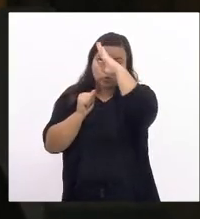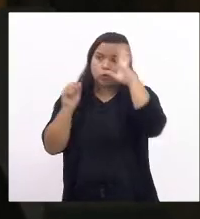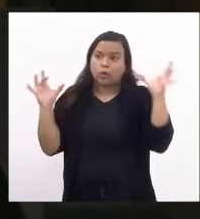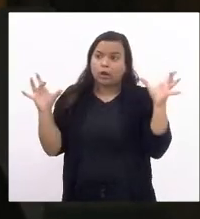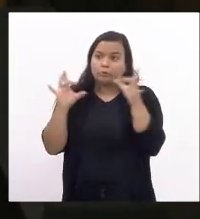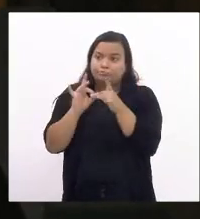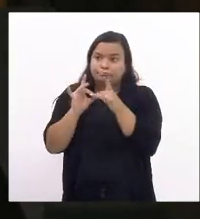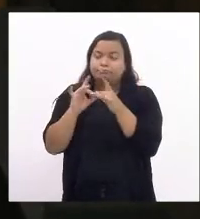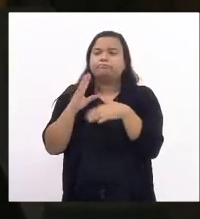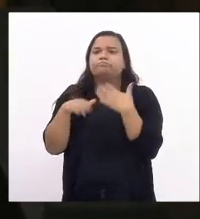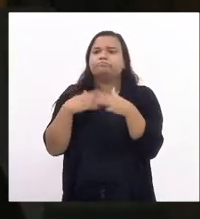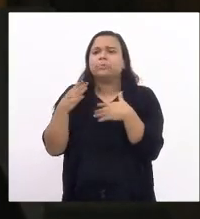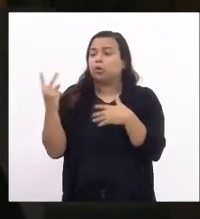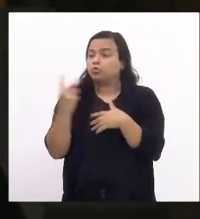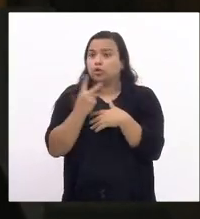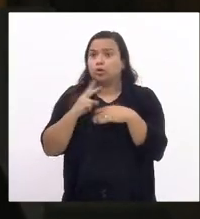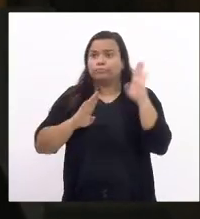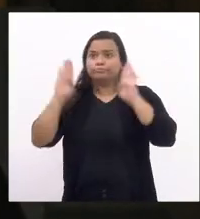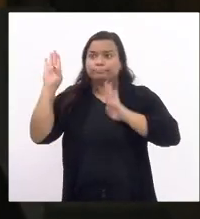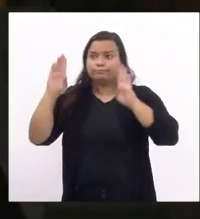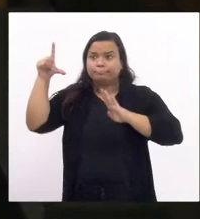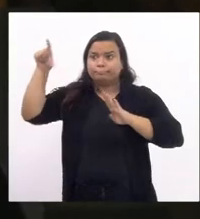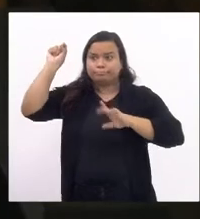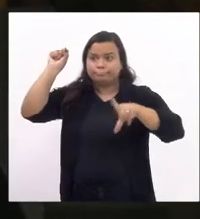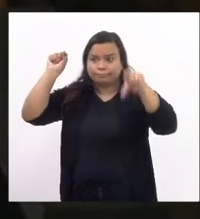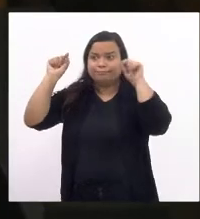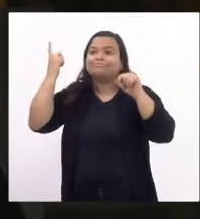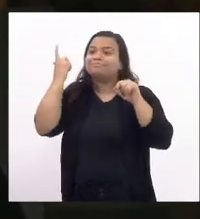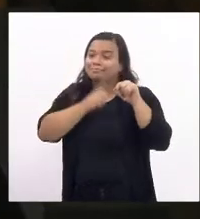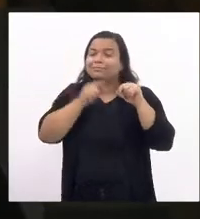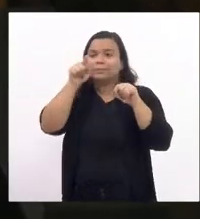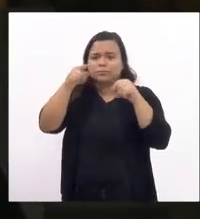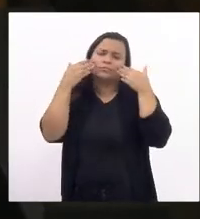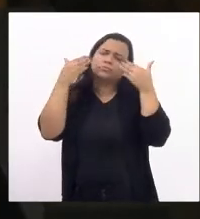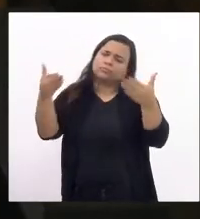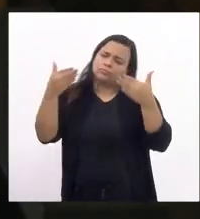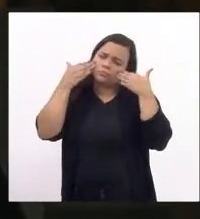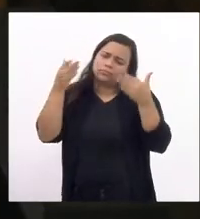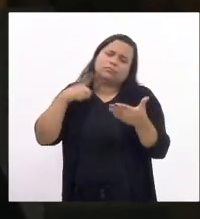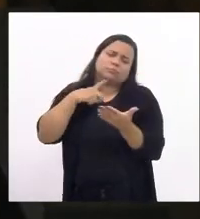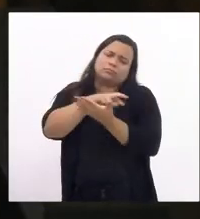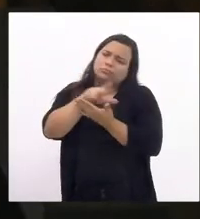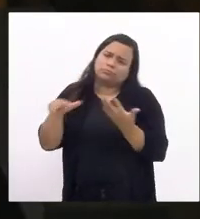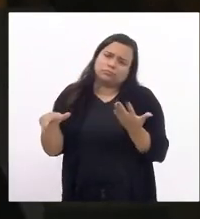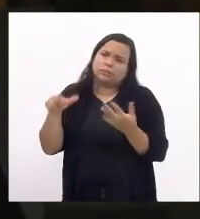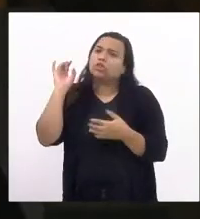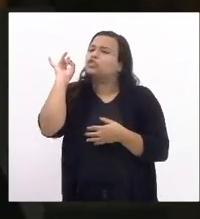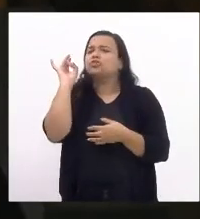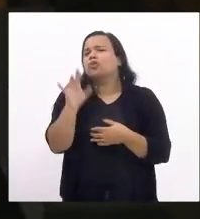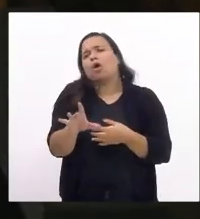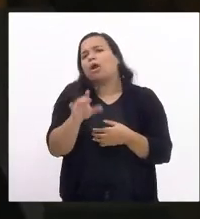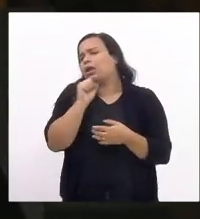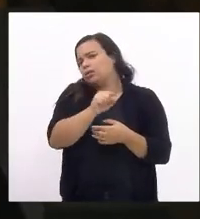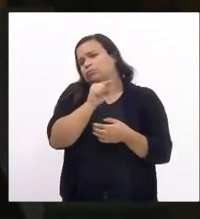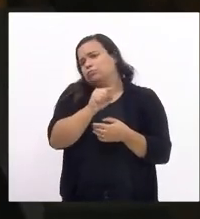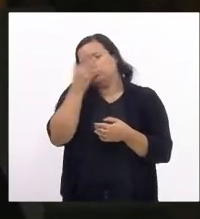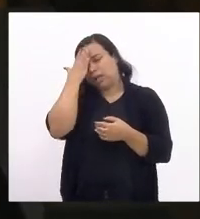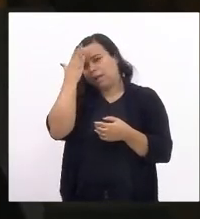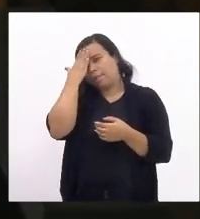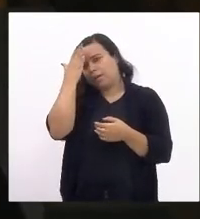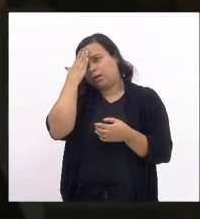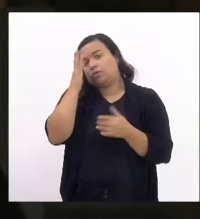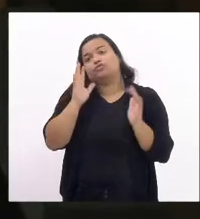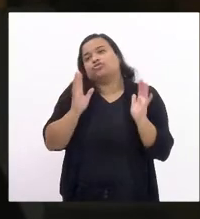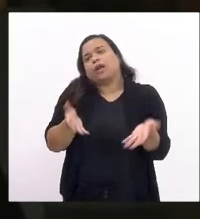elegeram. Isso foi amplamente demonstrado. Então, só esse fato já não